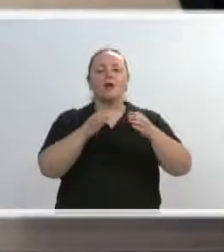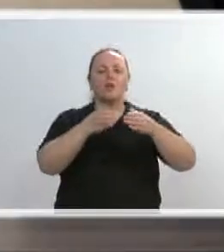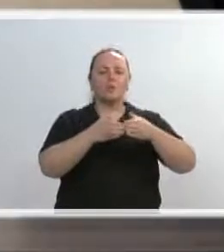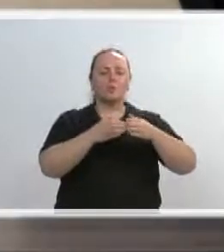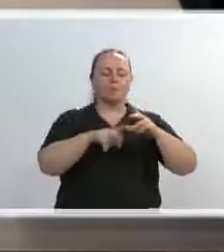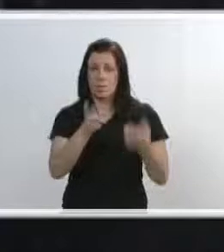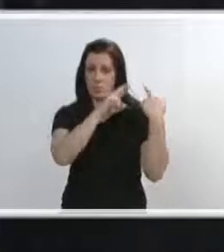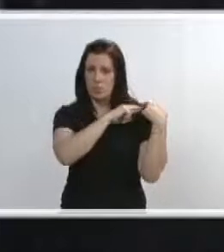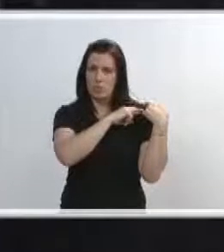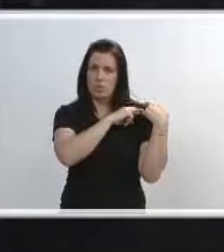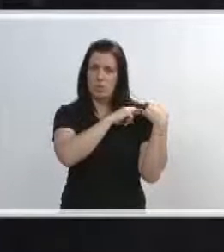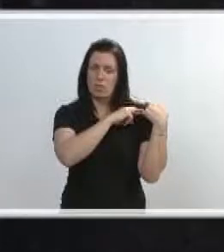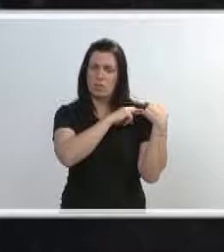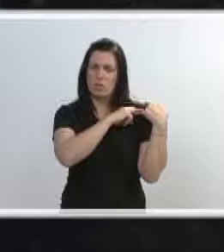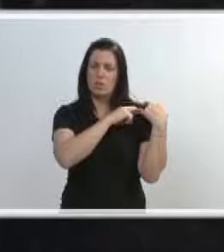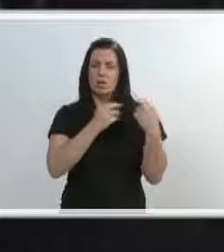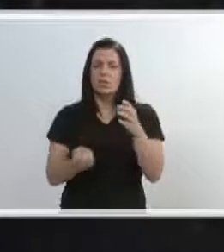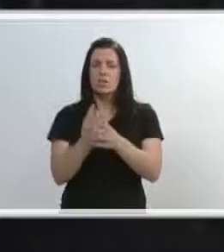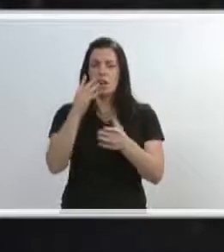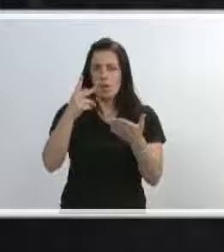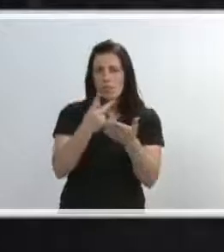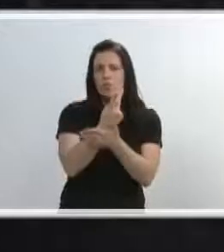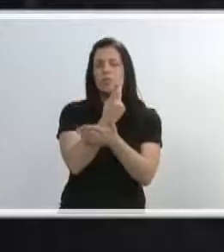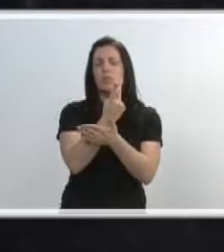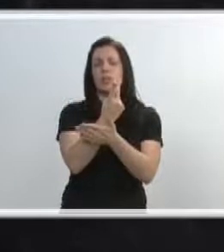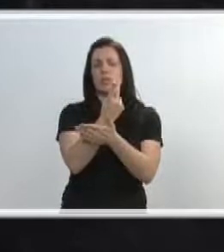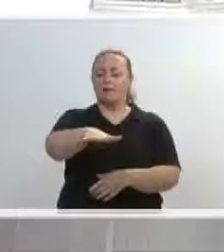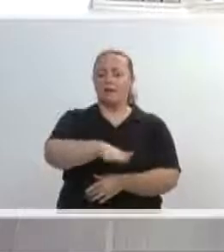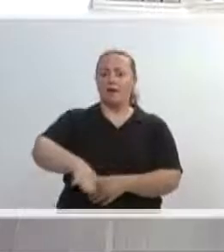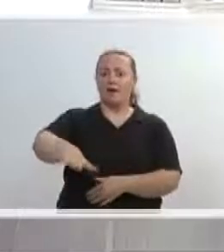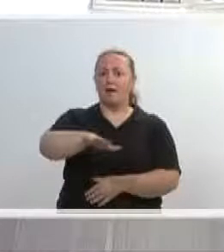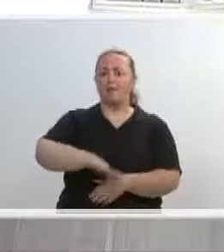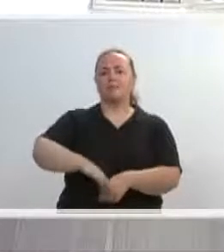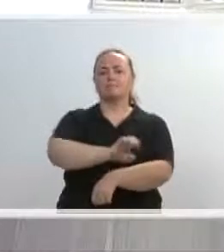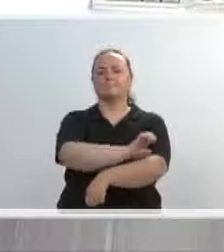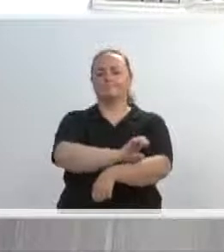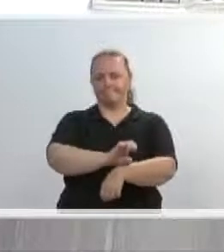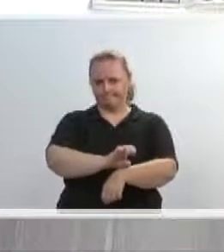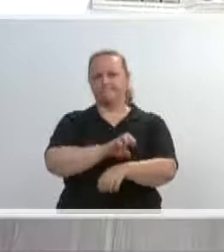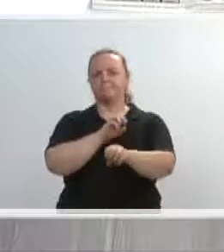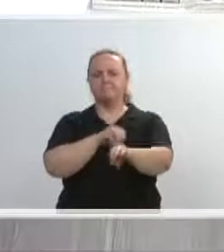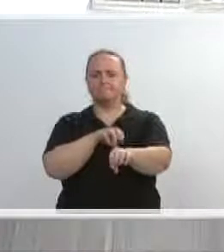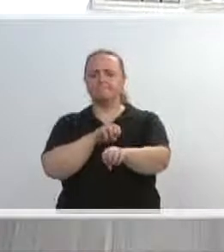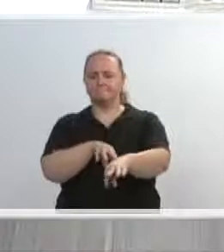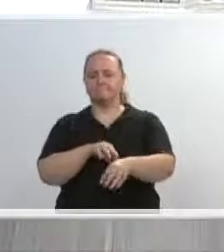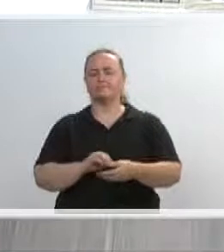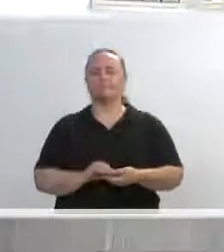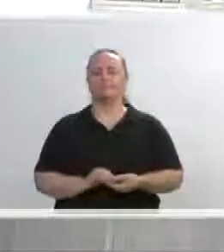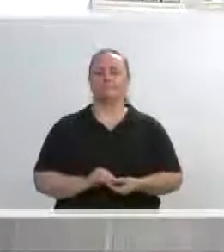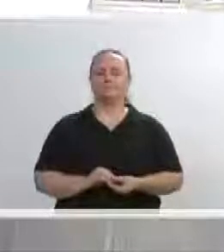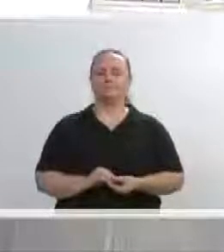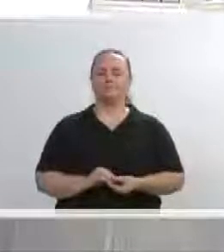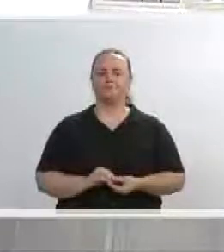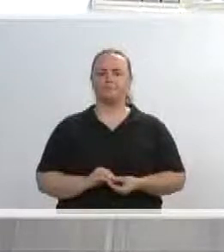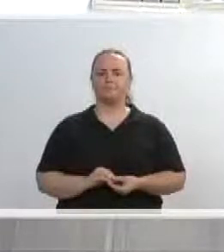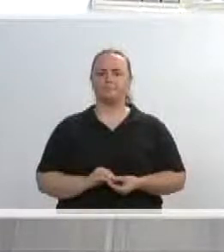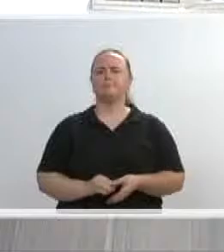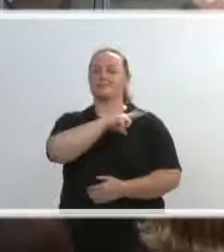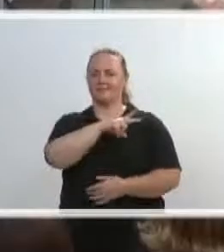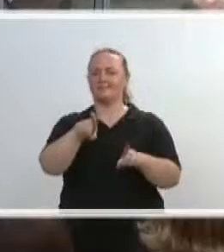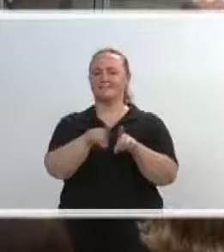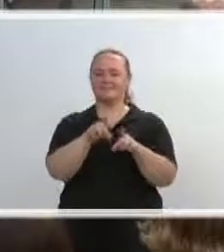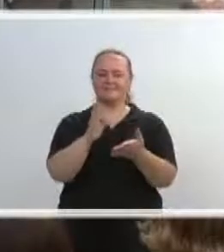nós temos a felicidade, a esperança e a vida eterna, e podemos, nesse Natal e nesse ano que vem, colocar nossas esperanças em